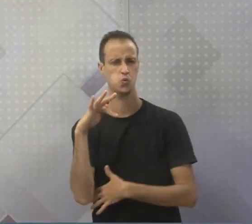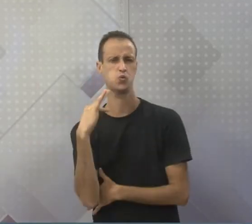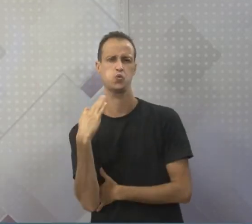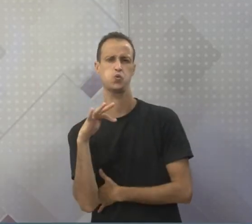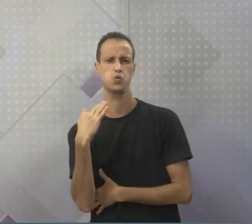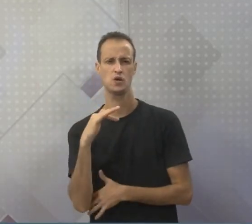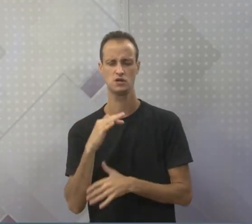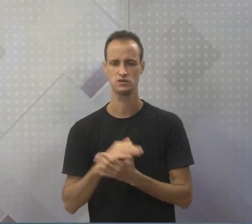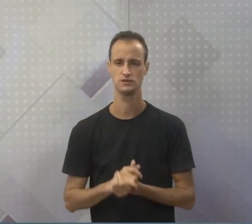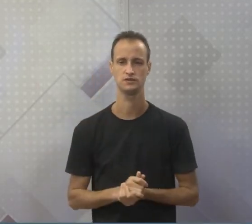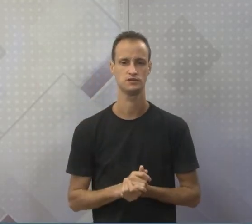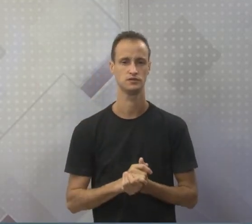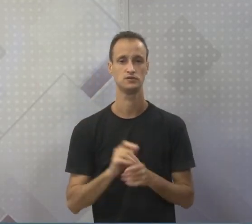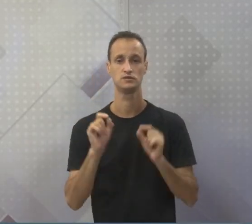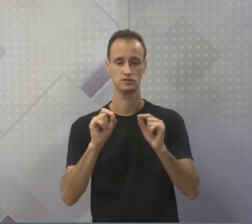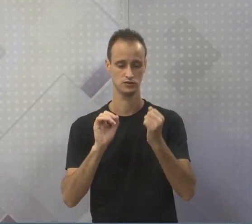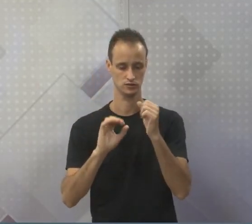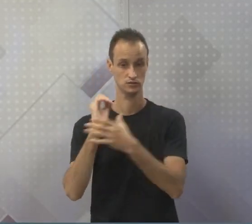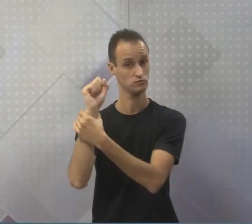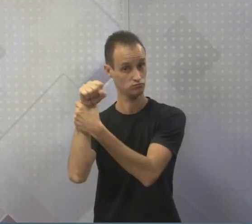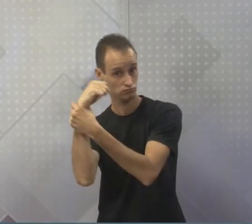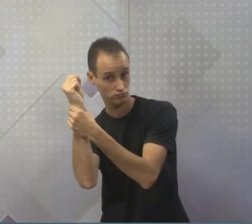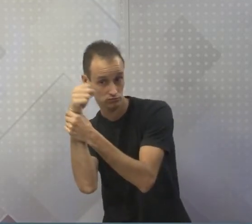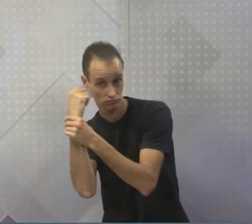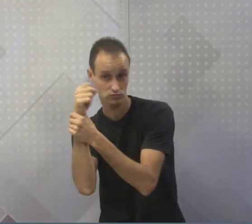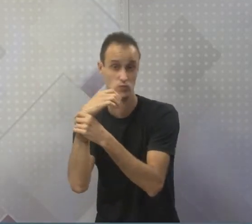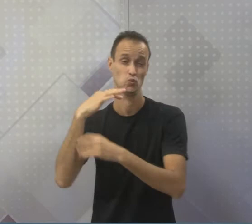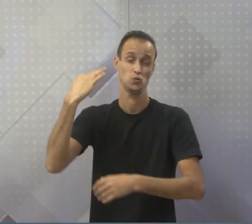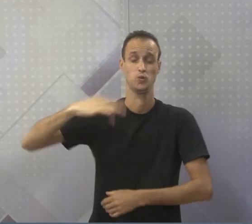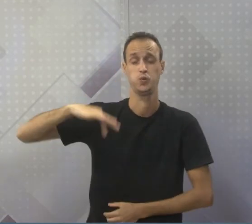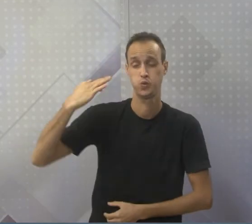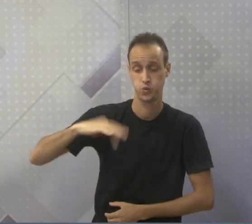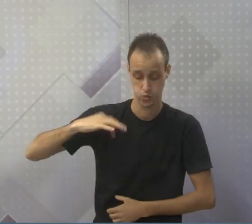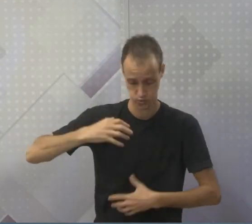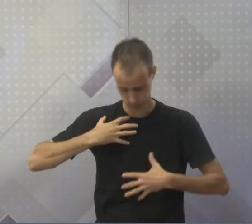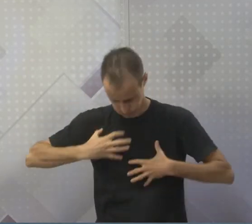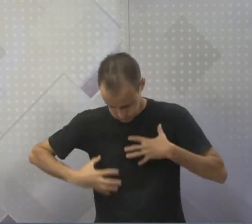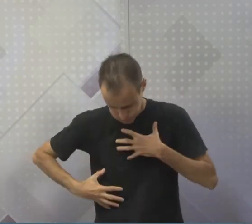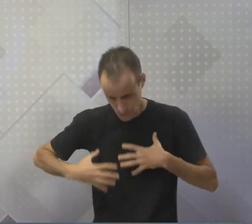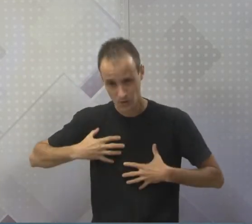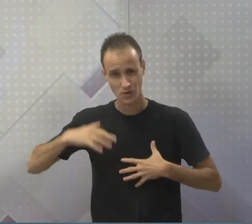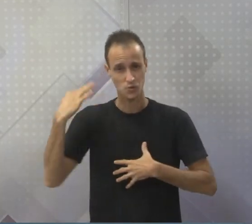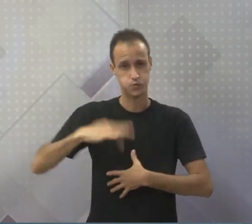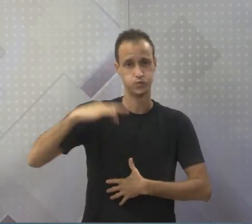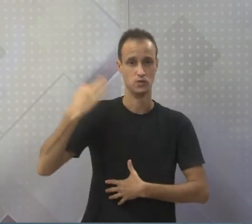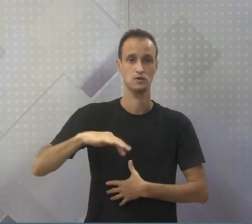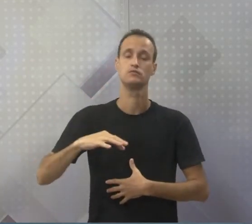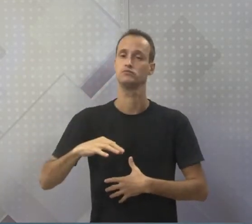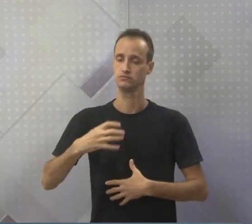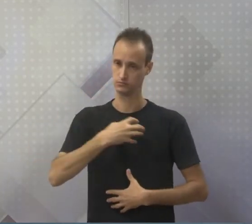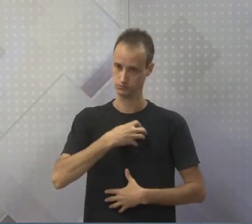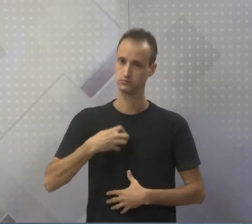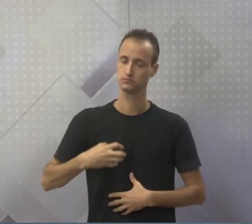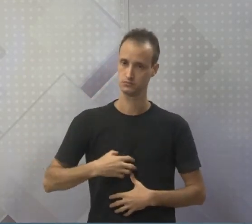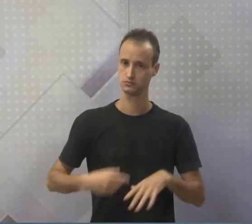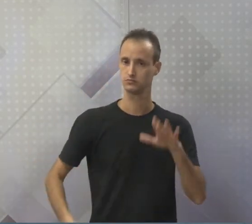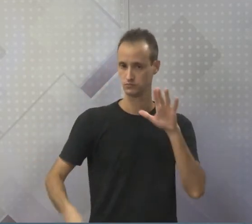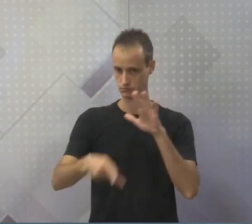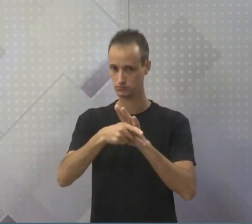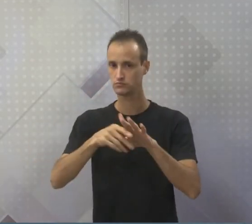Articulação, sendo mais direto, nas juntas, né? Esses são sintomas muito claros da leptospirose,